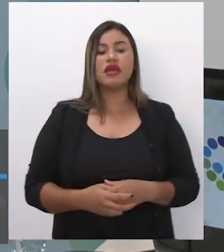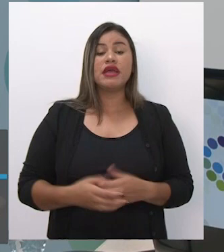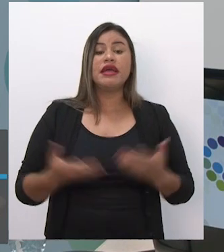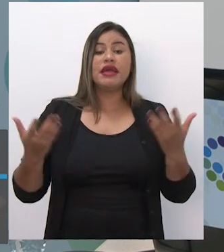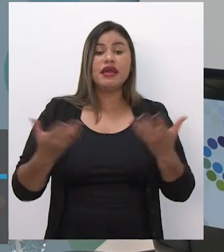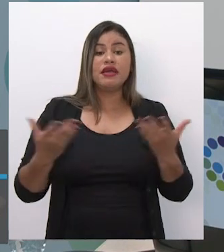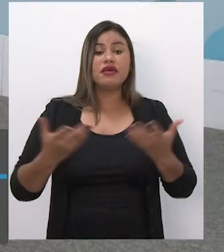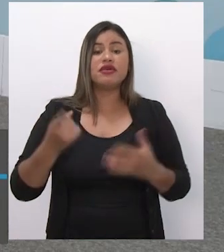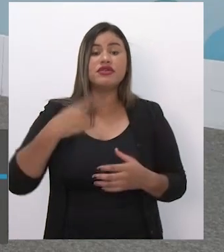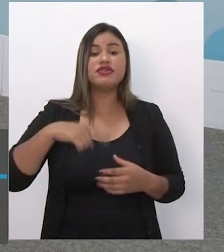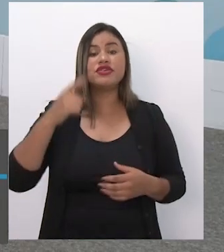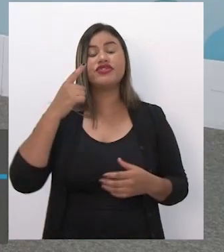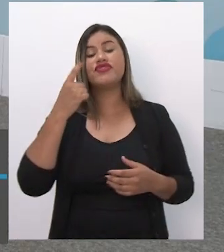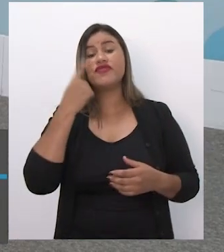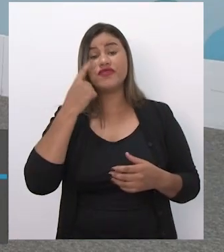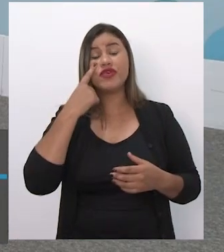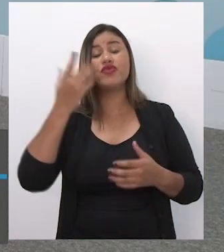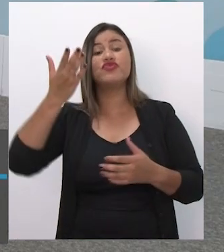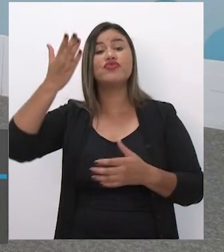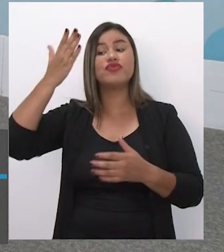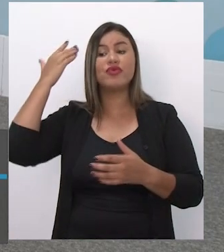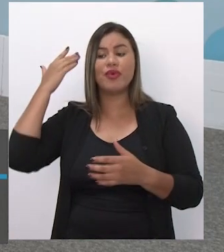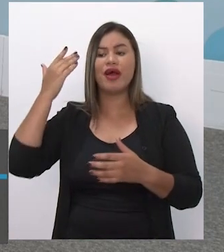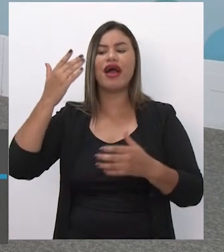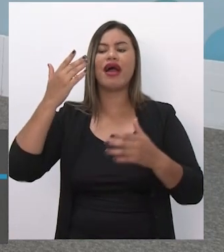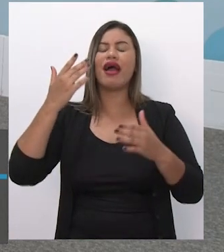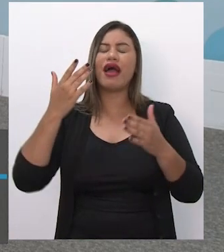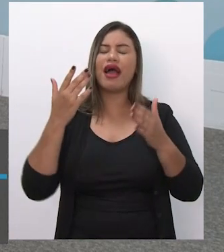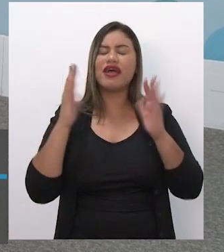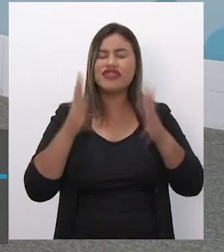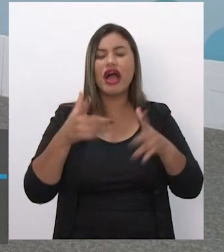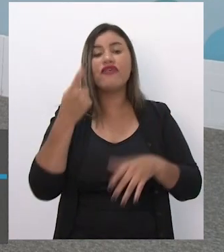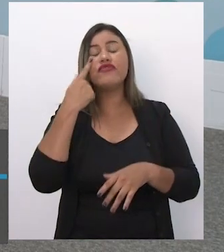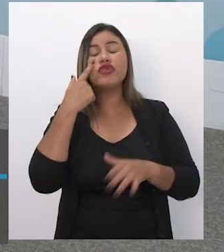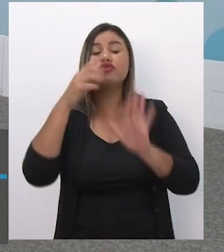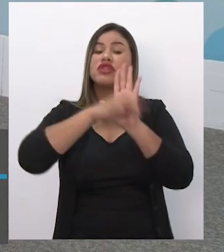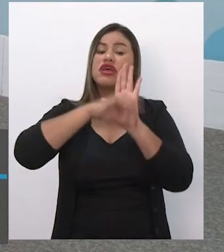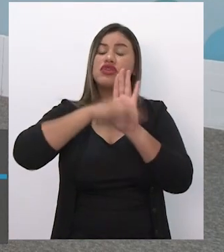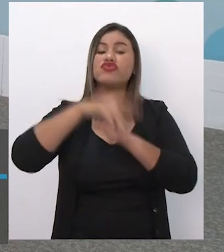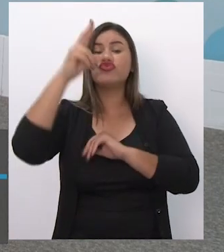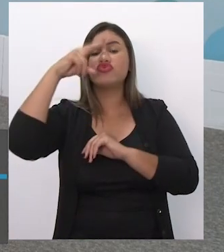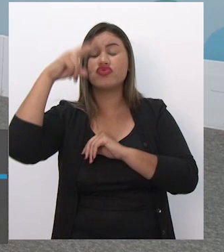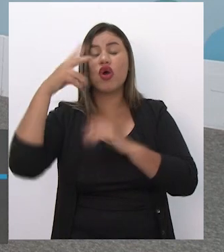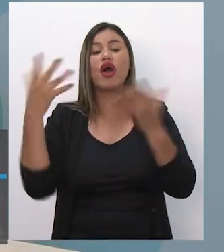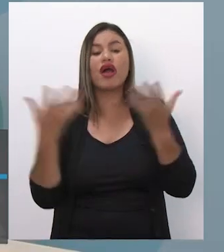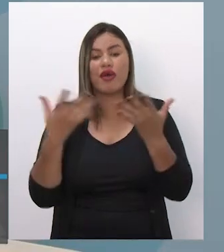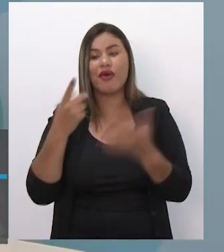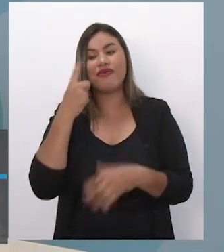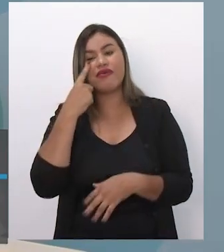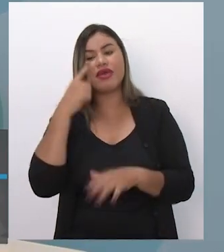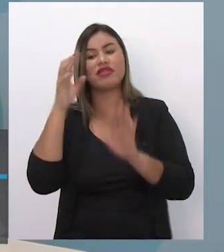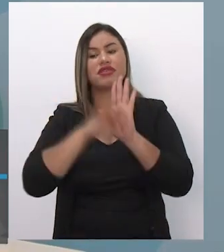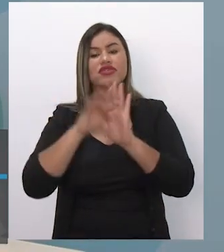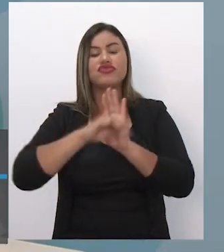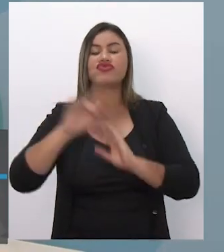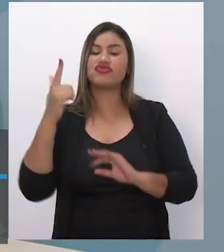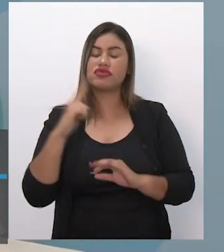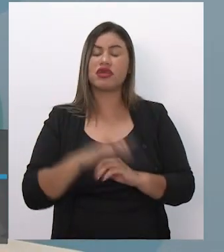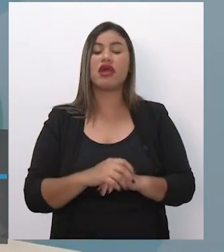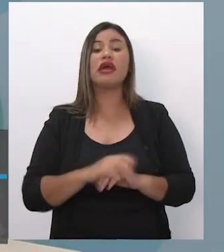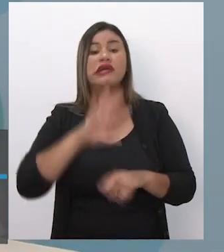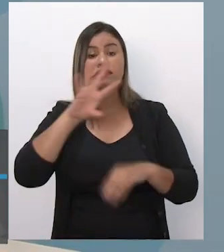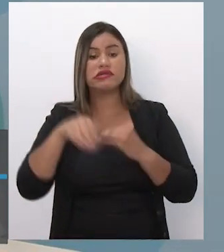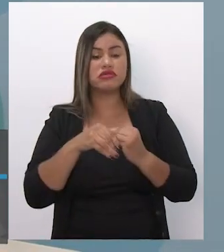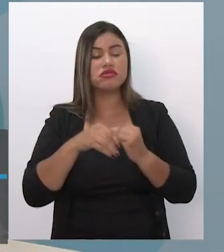geografia, né? A gente viu os de história e geografia. Só para reforçar o que o professor Ademir falou, é exatamente no currículo